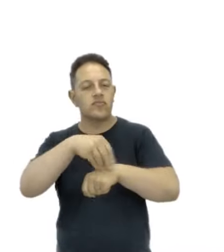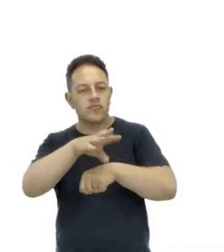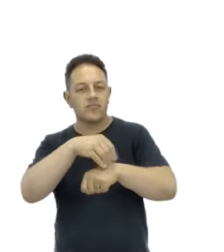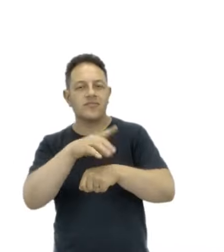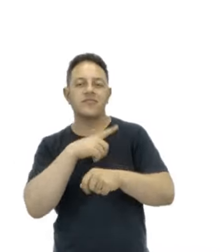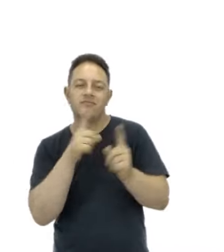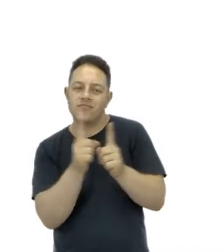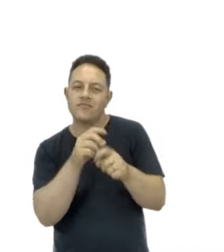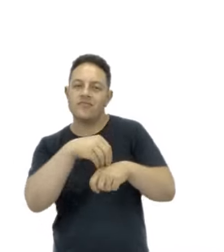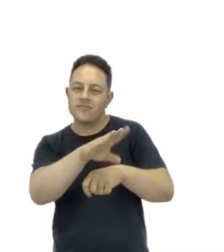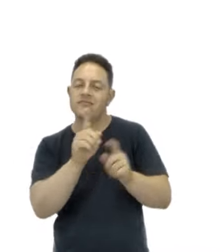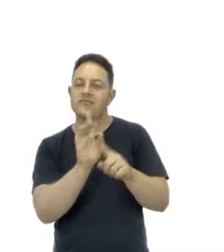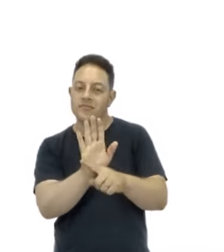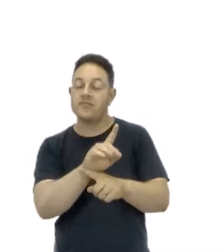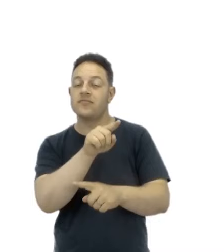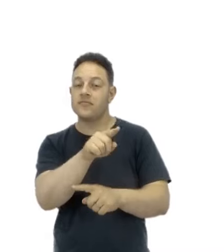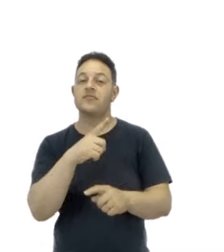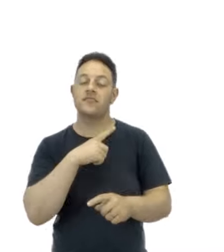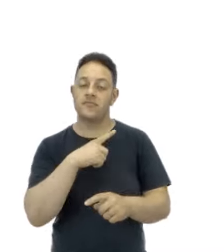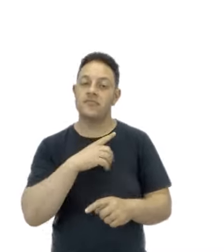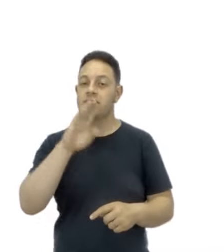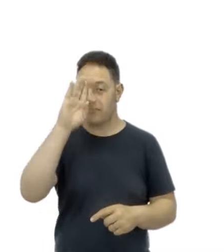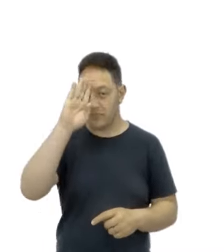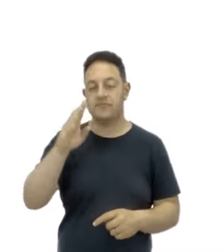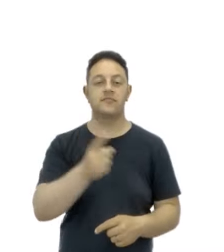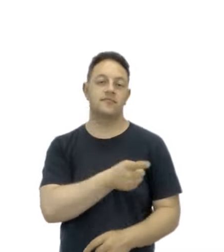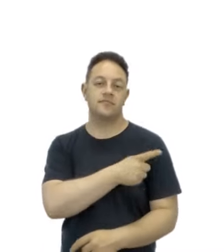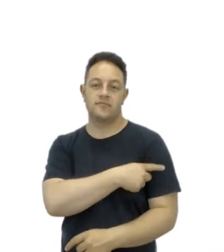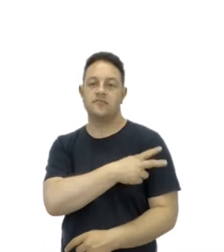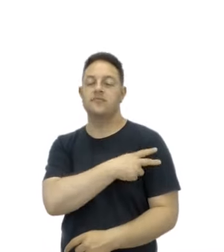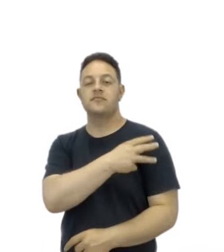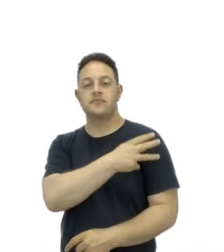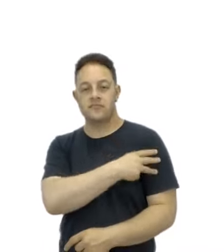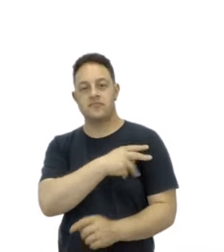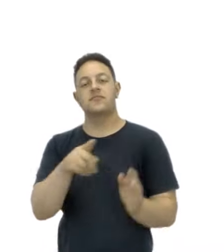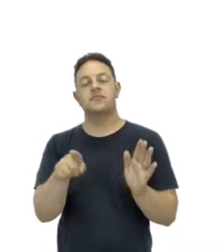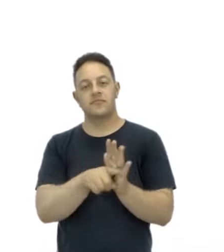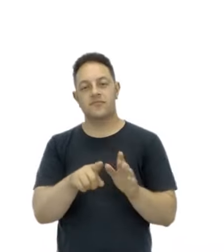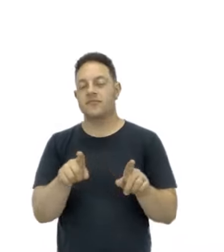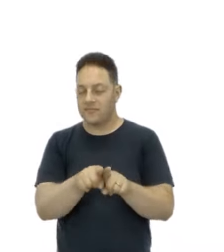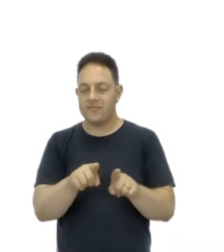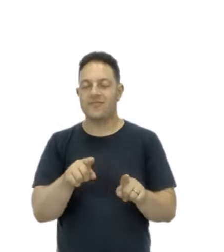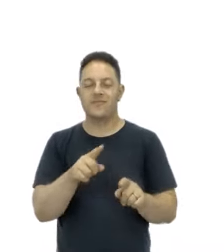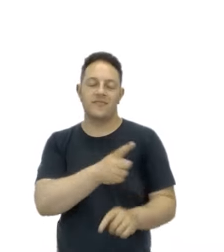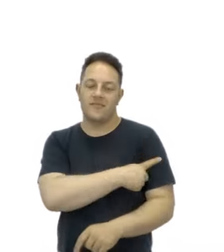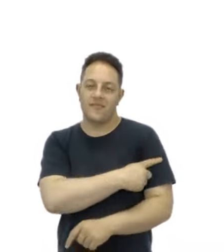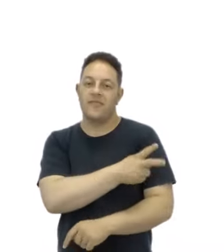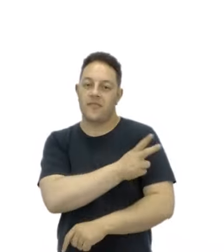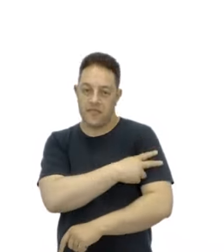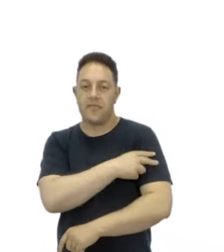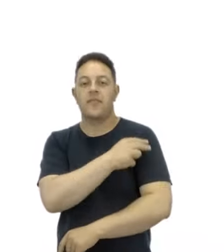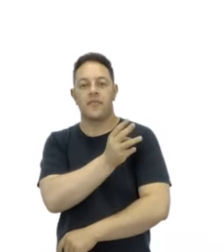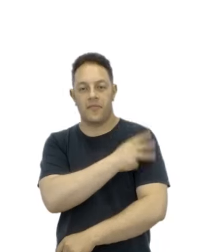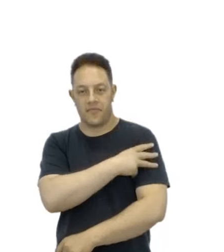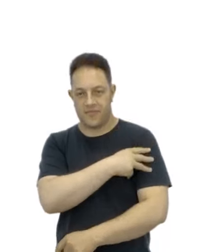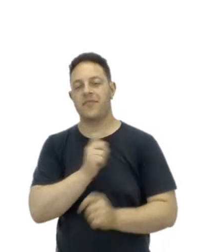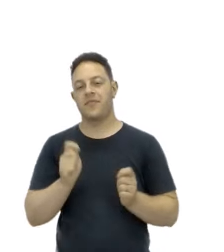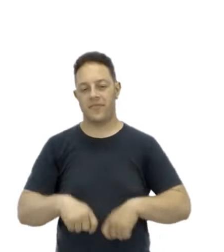conhecimentos para os 3 primeiros anos de escolaridade, primeiro, segundo e terceiro